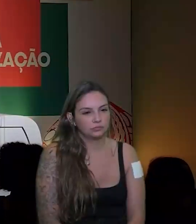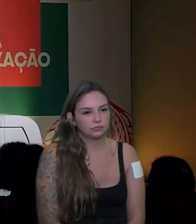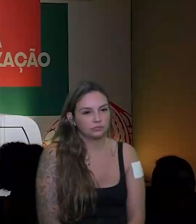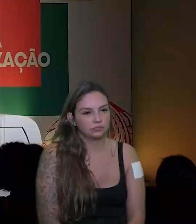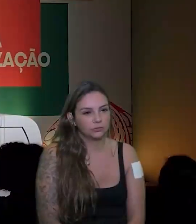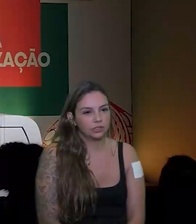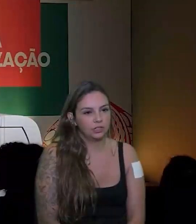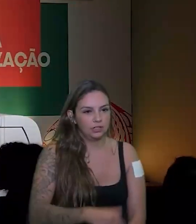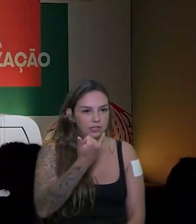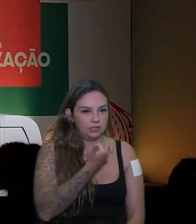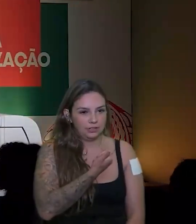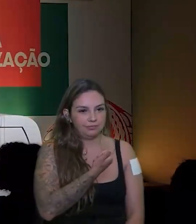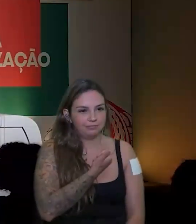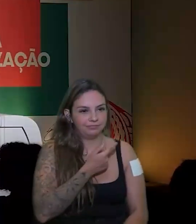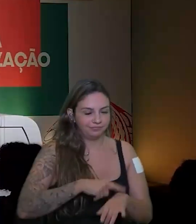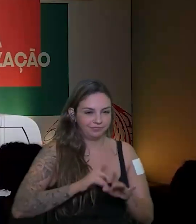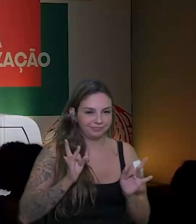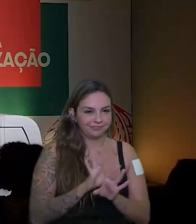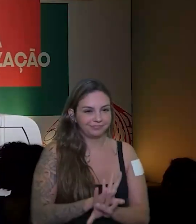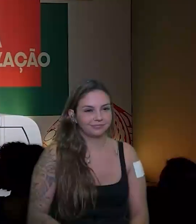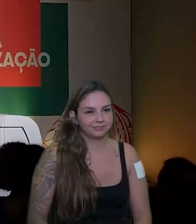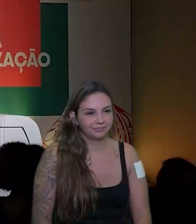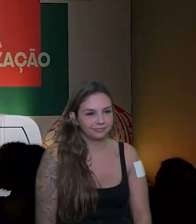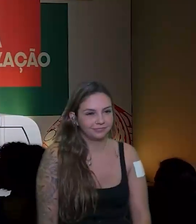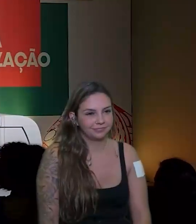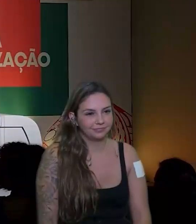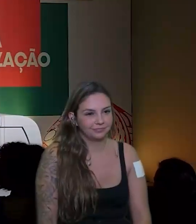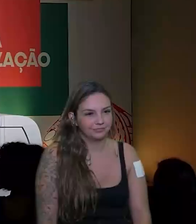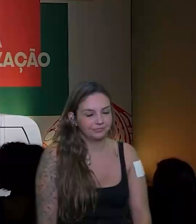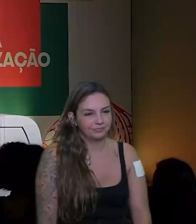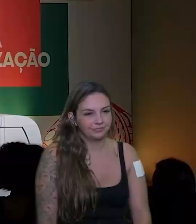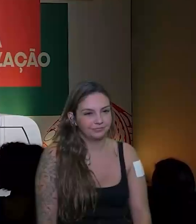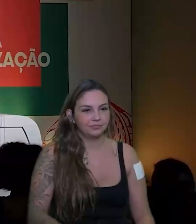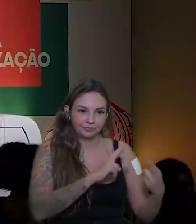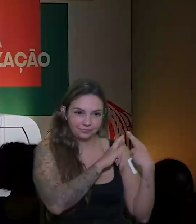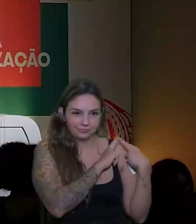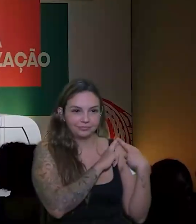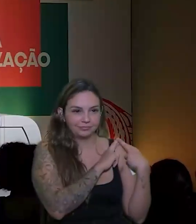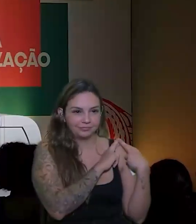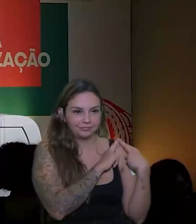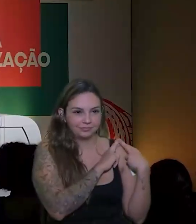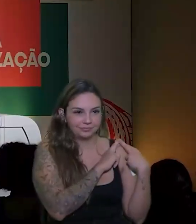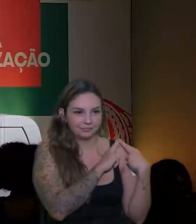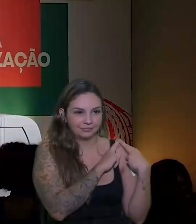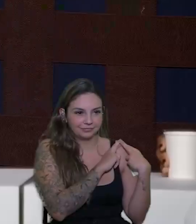Bom, já nos avisaram que o nosso tempo já foi, né? Então, eu como curador, tenho a responsabilidade de